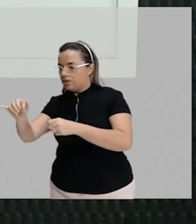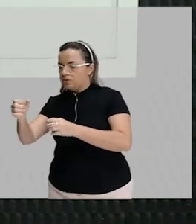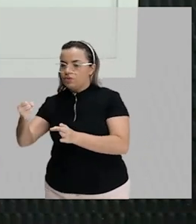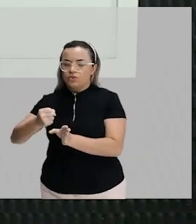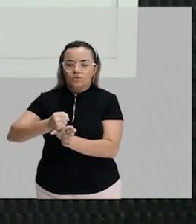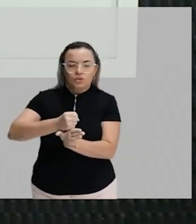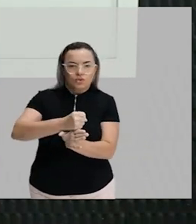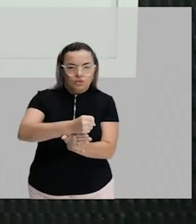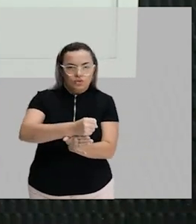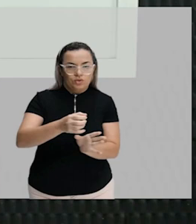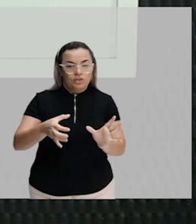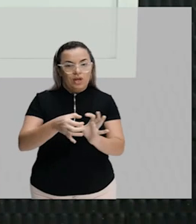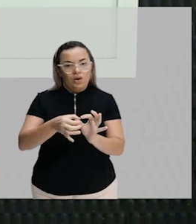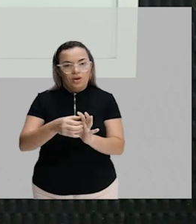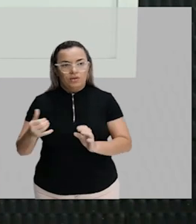ó